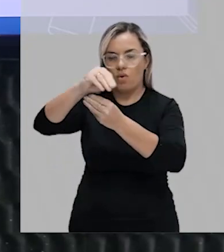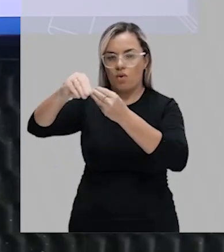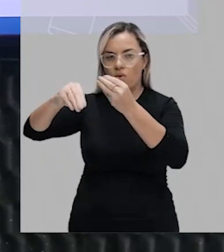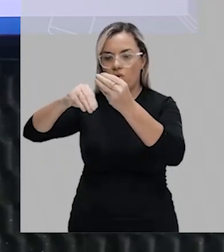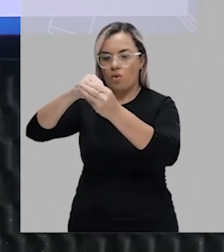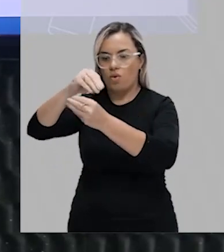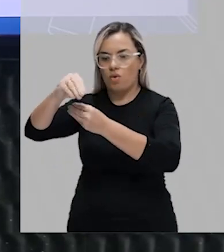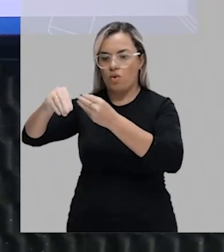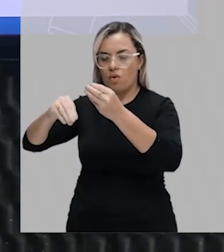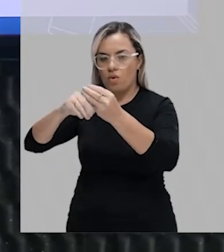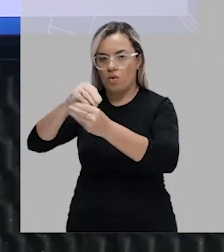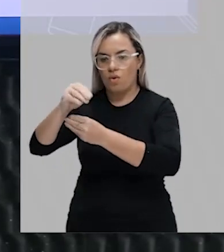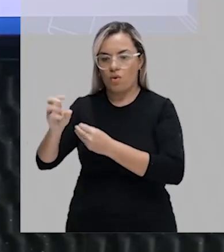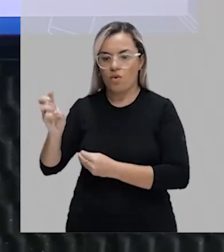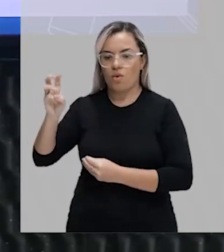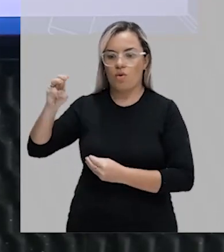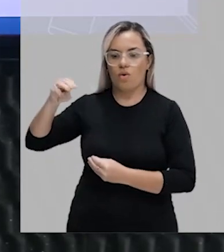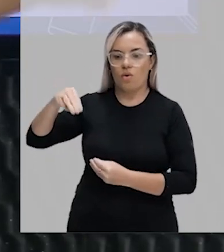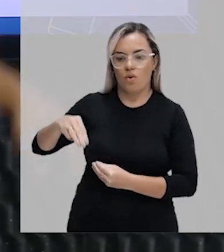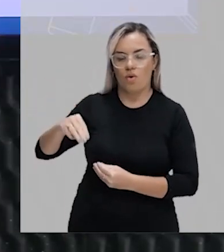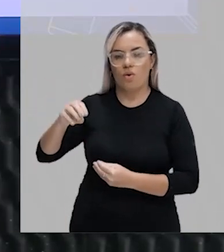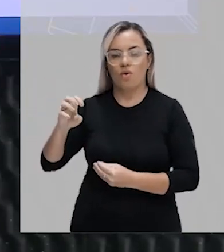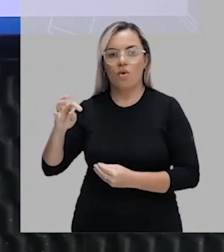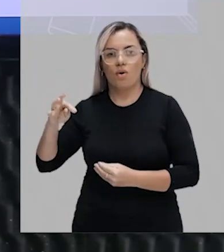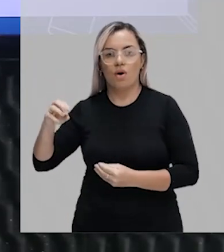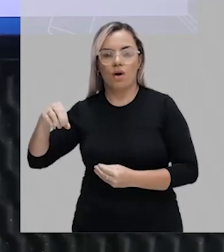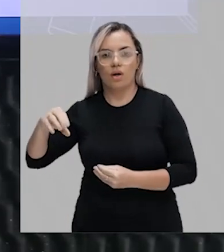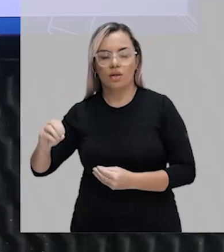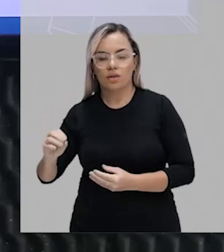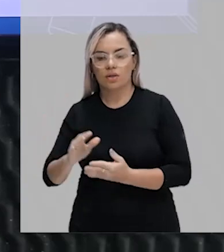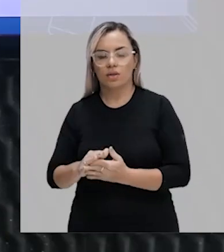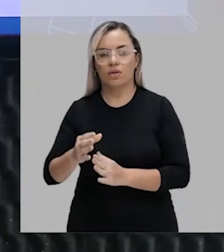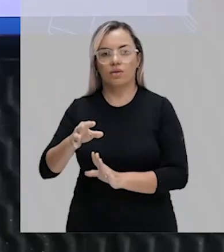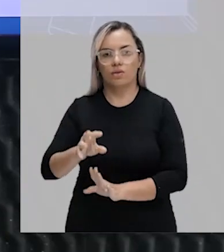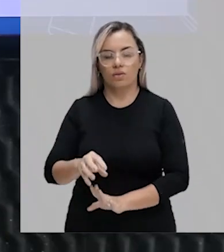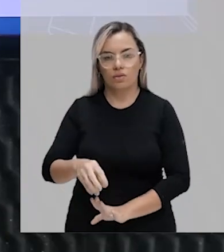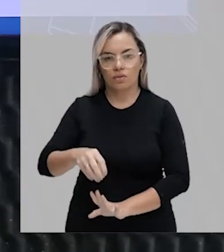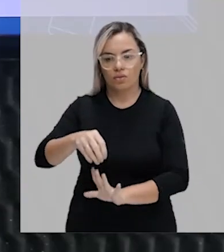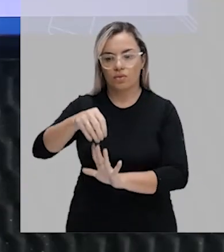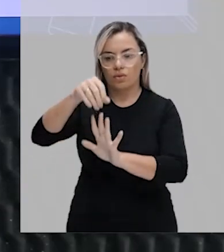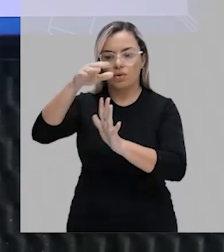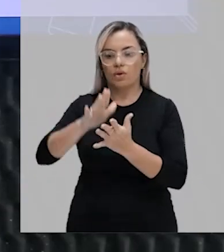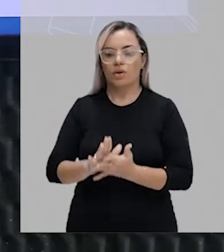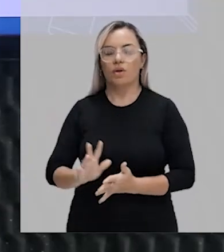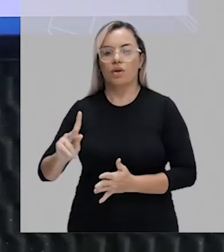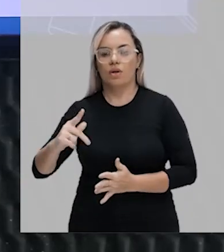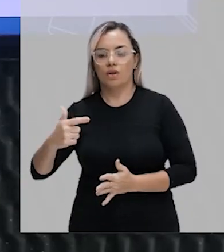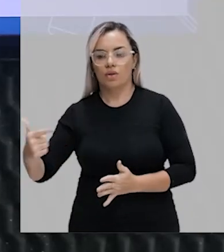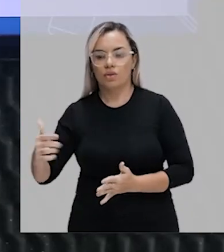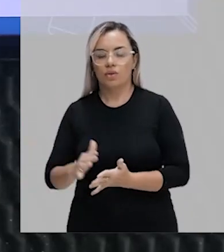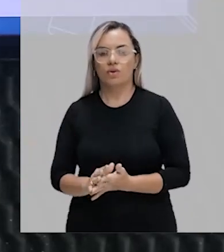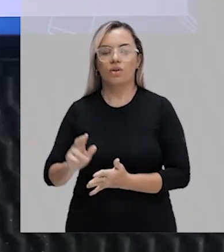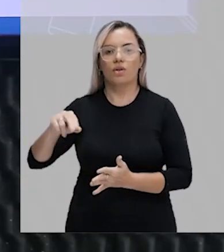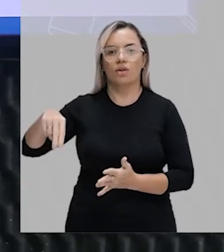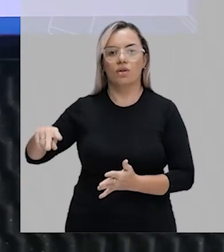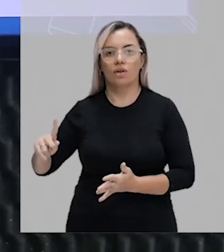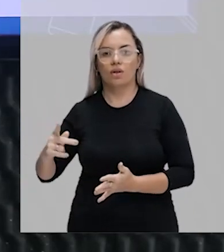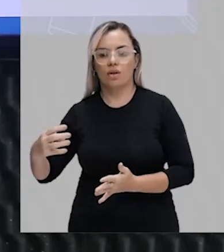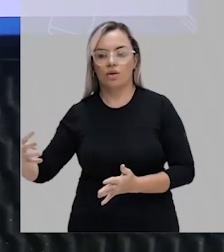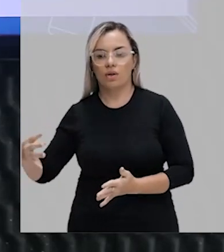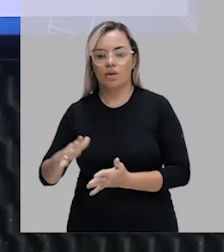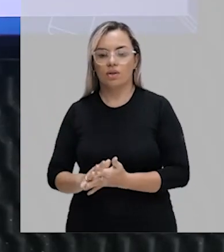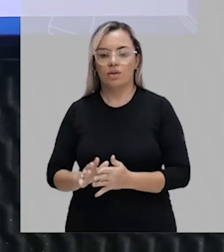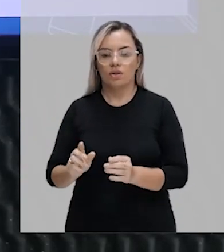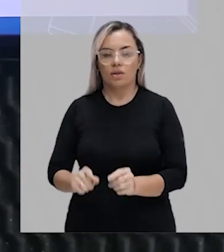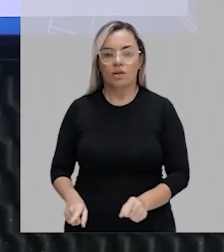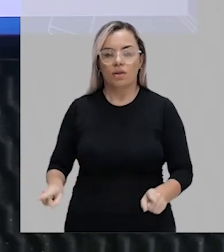de metano, hidrogênio e amônia, certo? Então, imagina o seguinte: essa